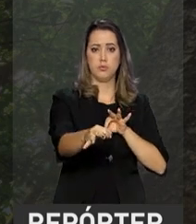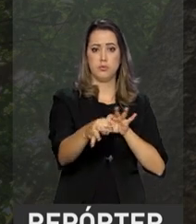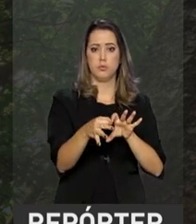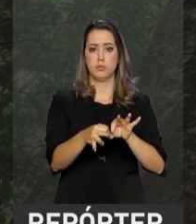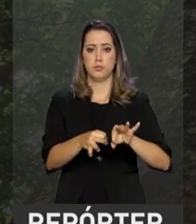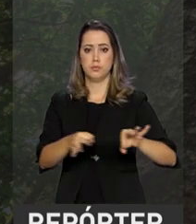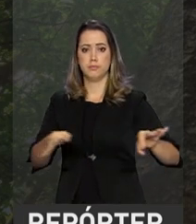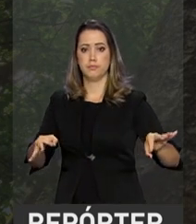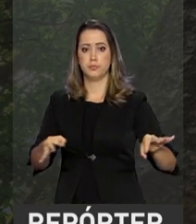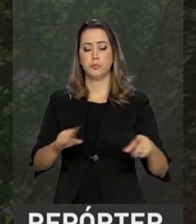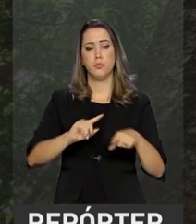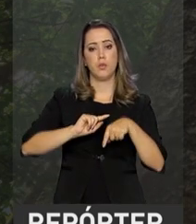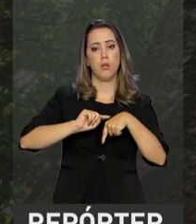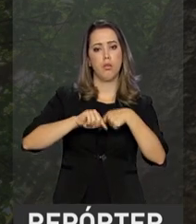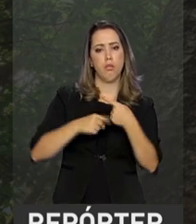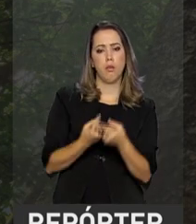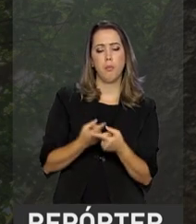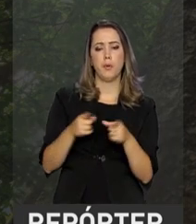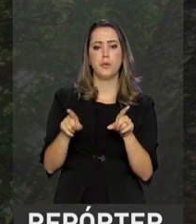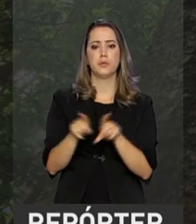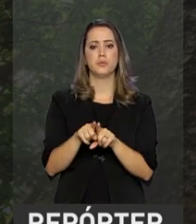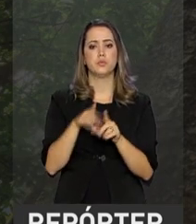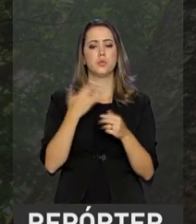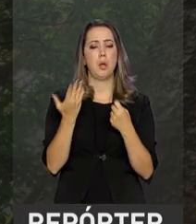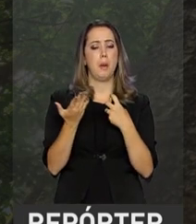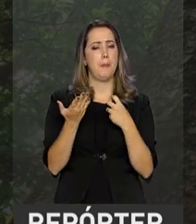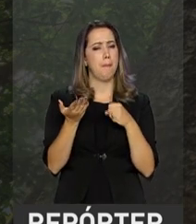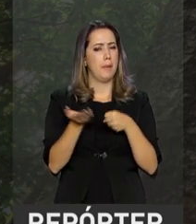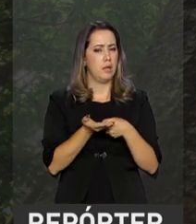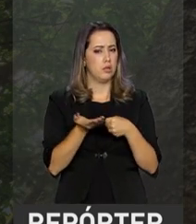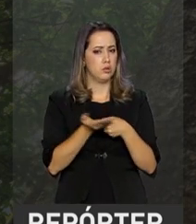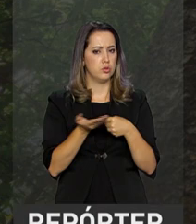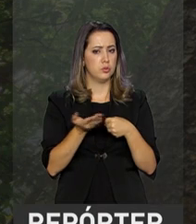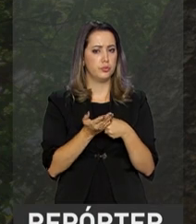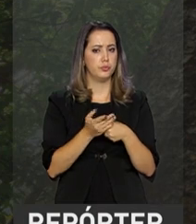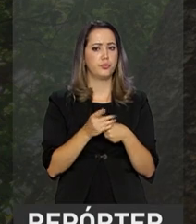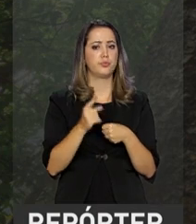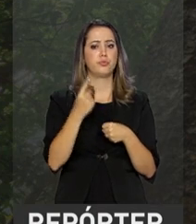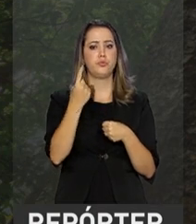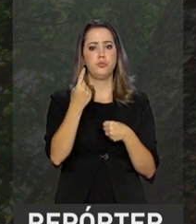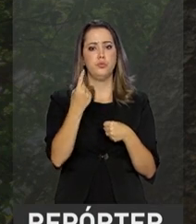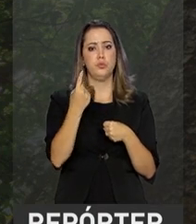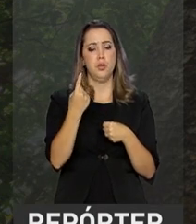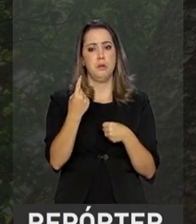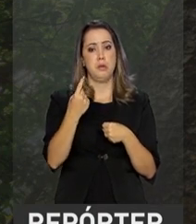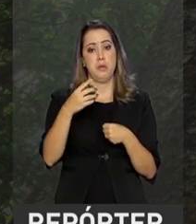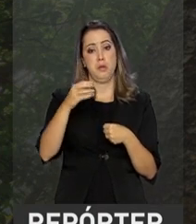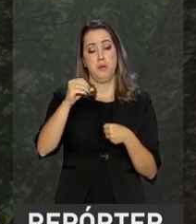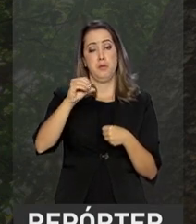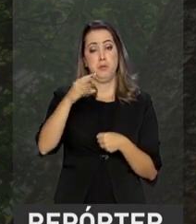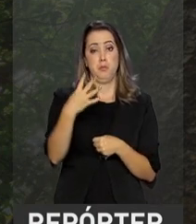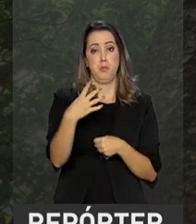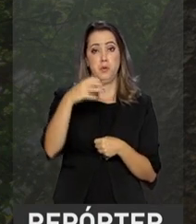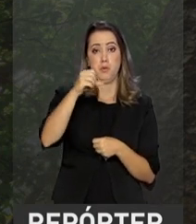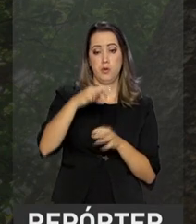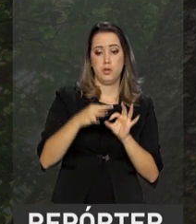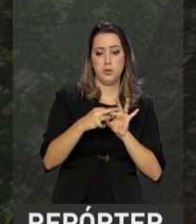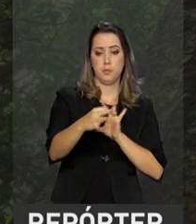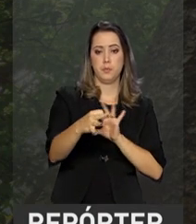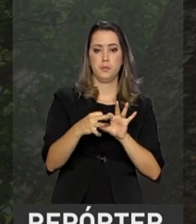municípios depois da moratória à média de desmatamento ficou em mil e 49 quilômetros